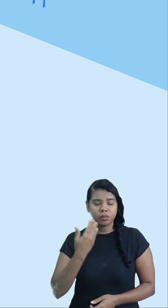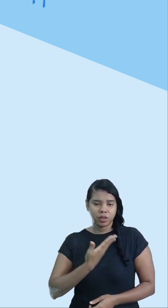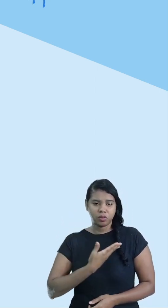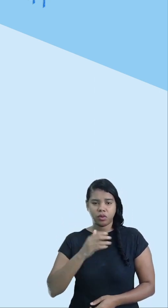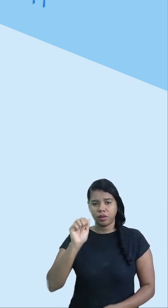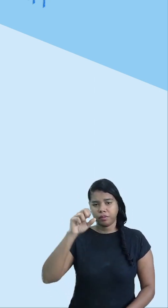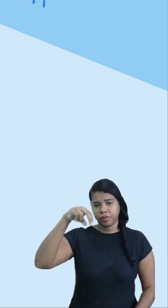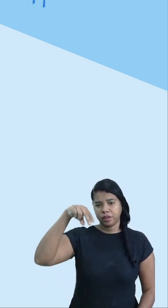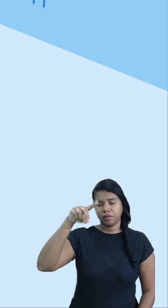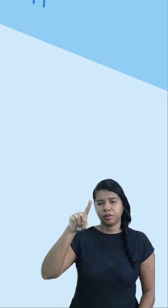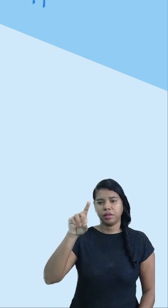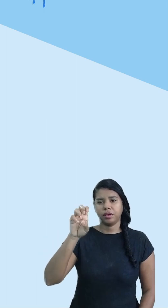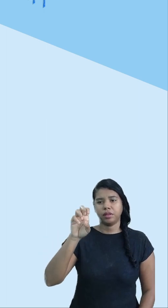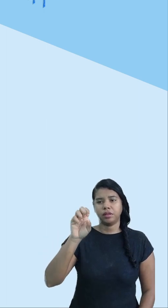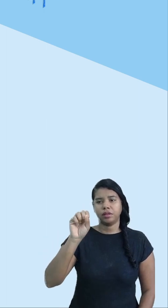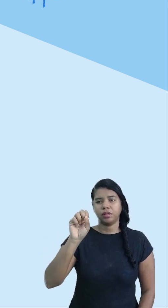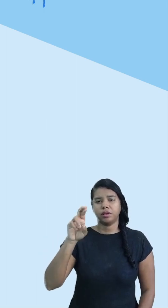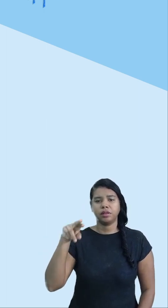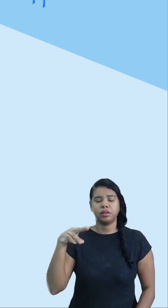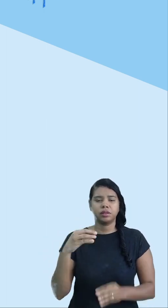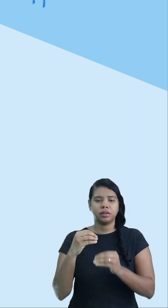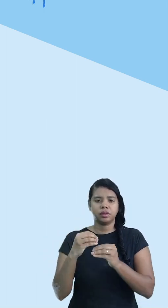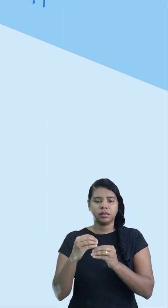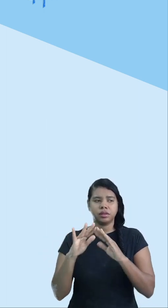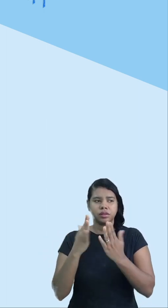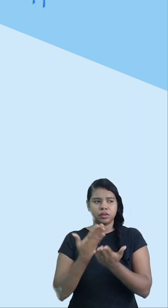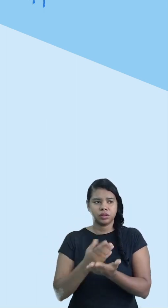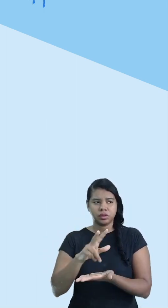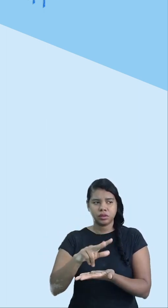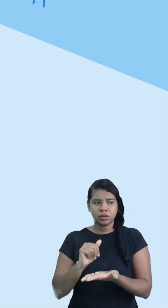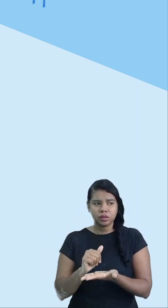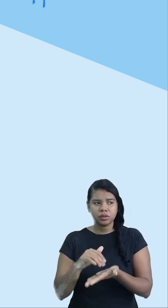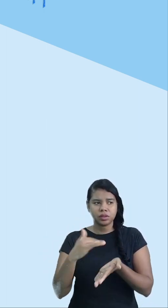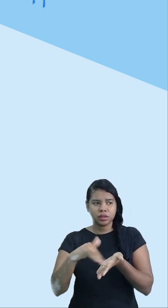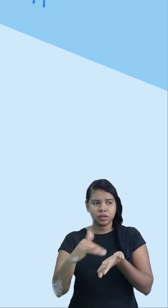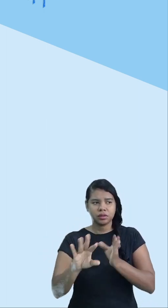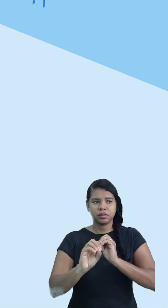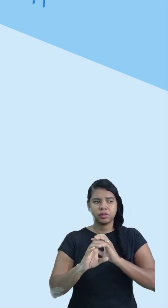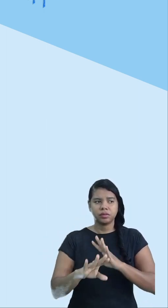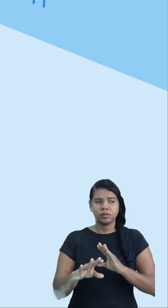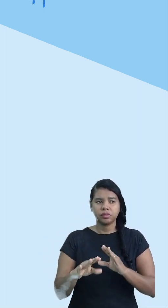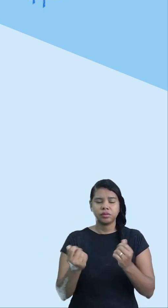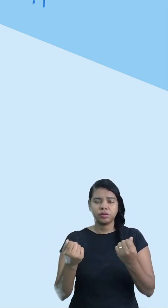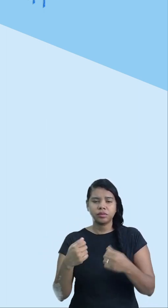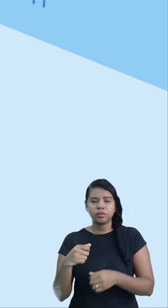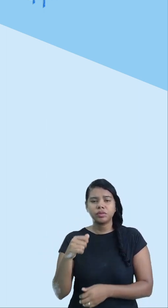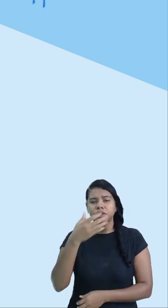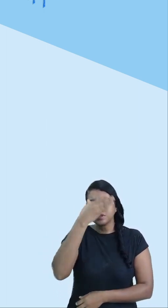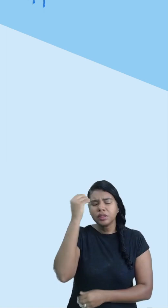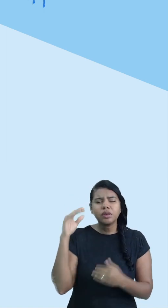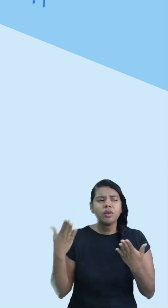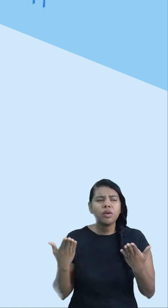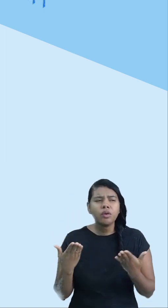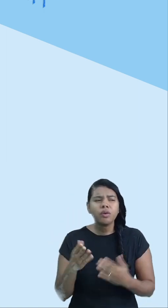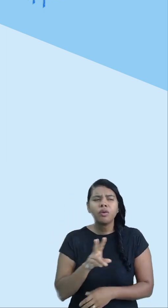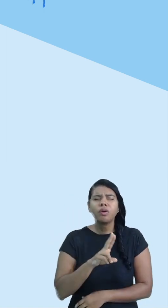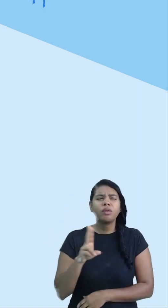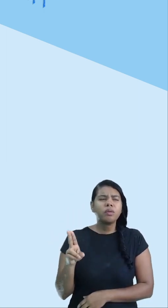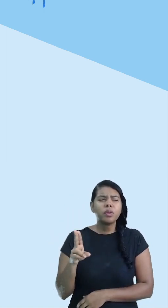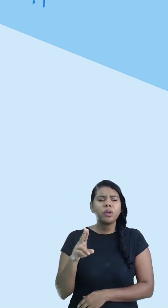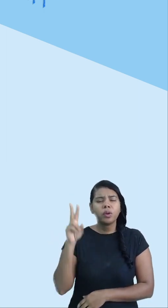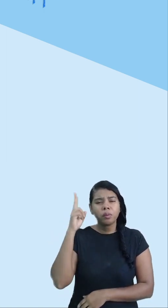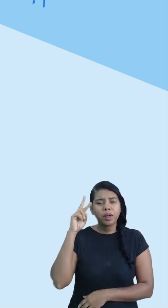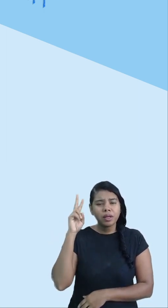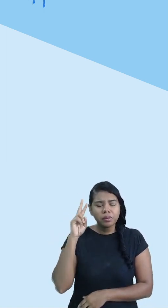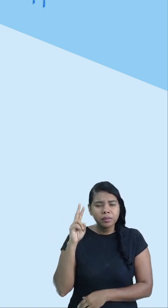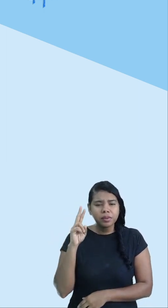Anderson ETEPAC, Secretaria de Educação, que é para que eu possa, quando esquecer qual é o nome dele, na pressa lista, meu Deus, eu esqueci o nome